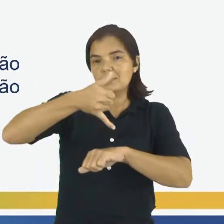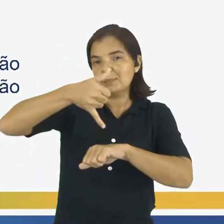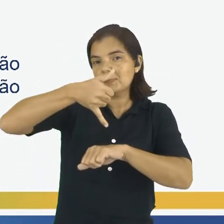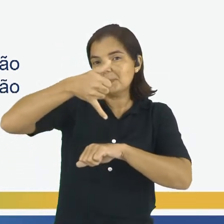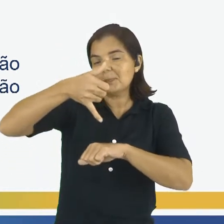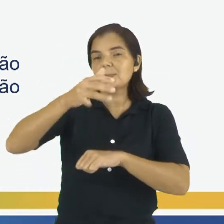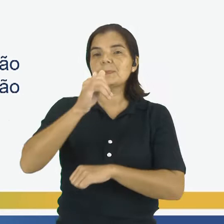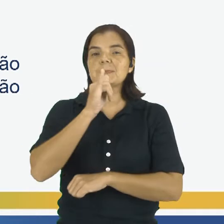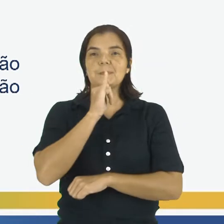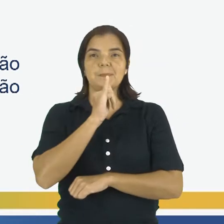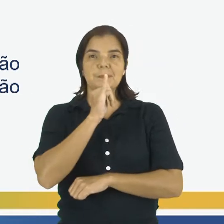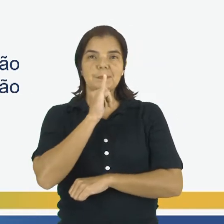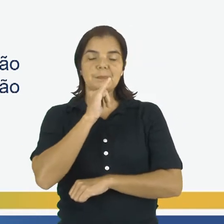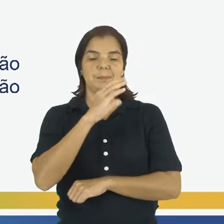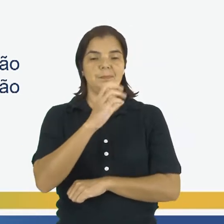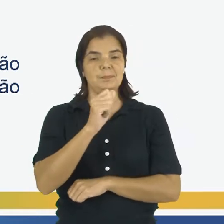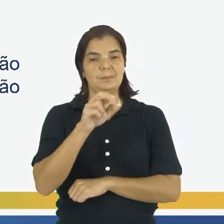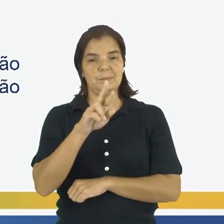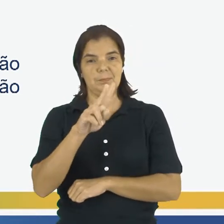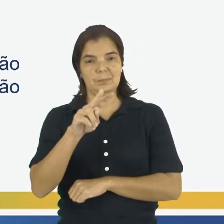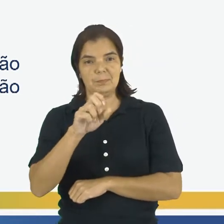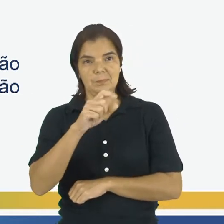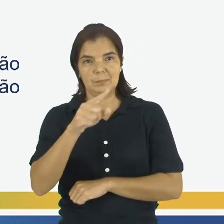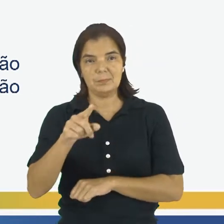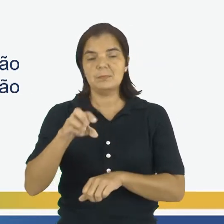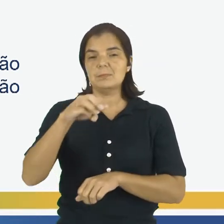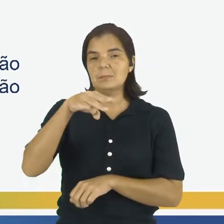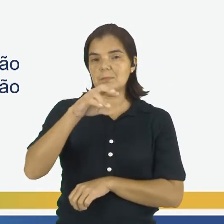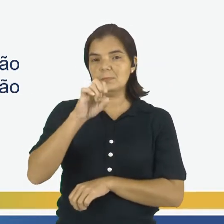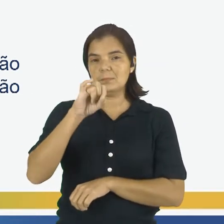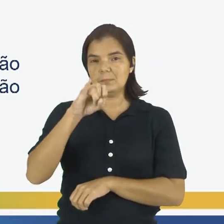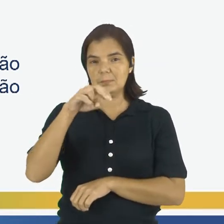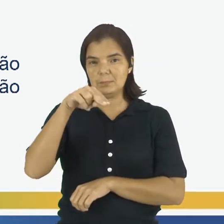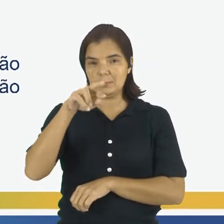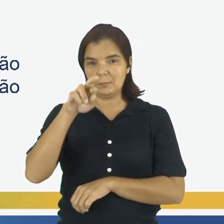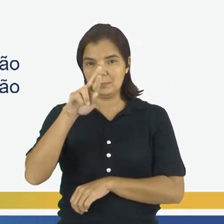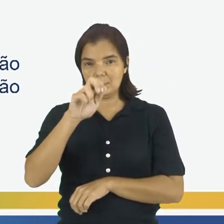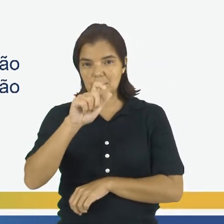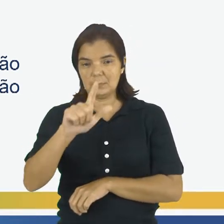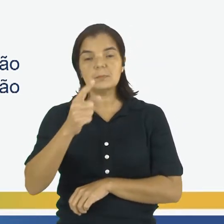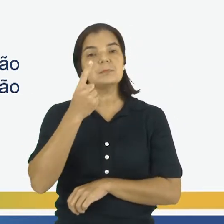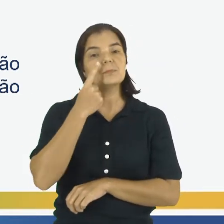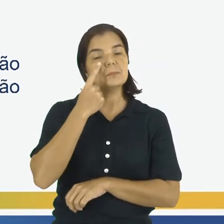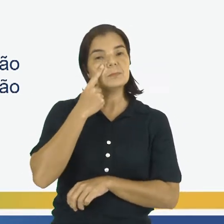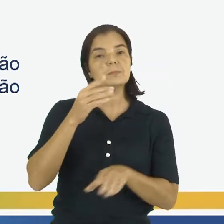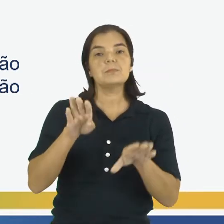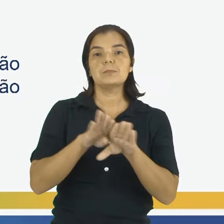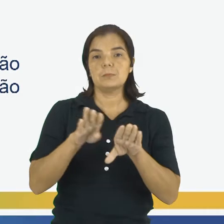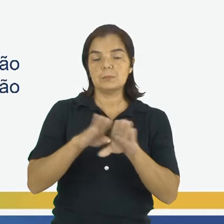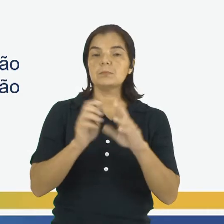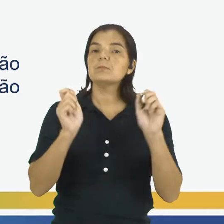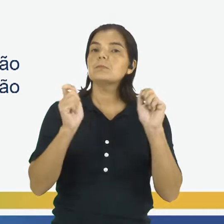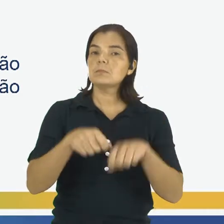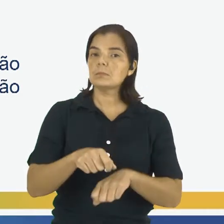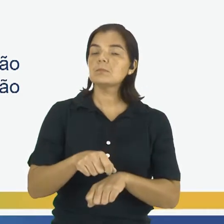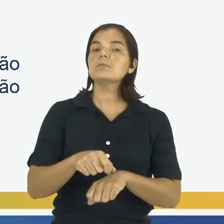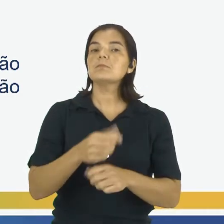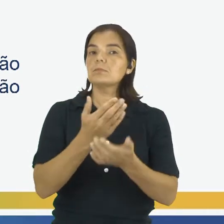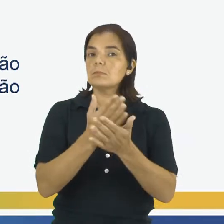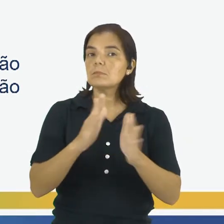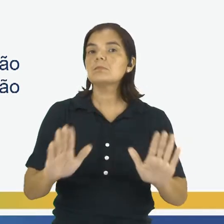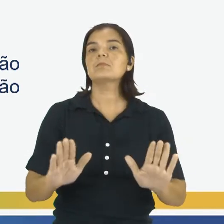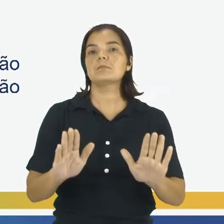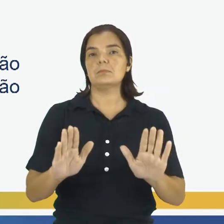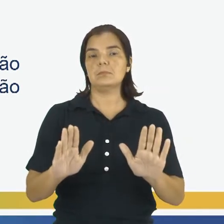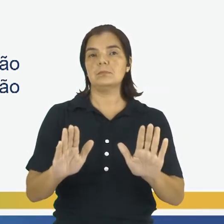nós vimos o exemplo do petróleo e também do carvão mineral. Então, nós vimos que ela pode